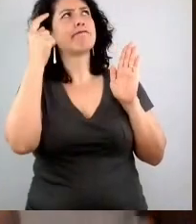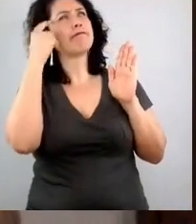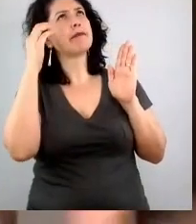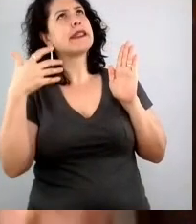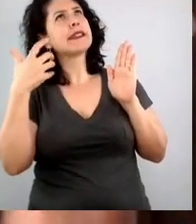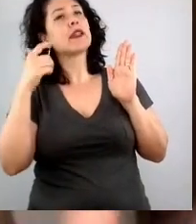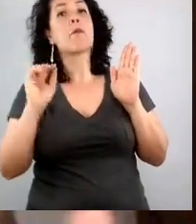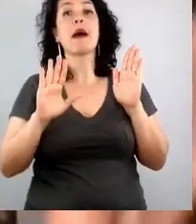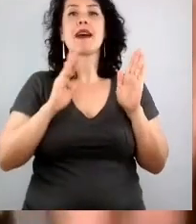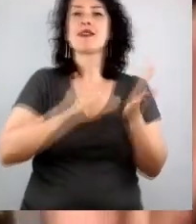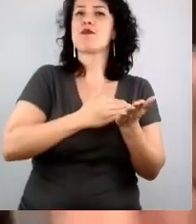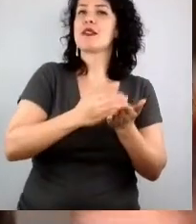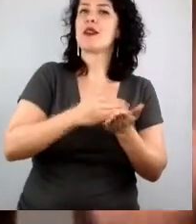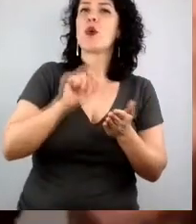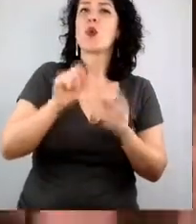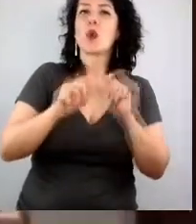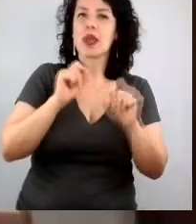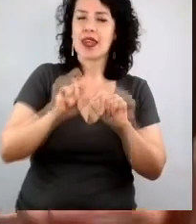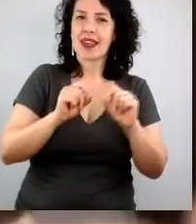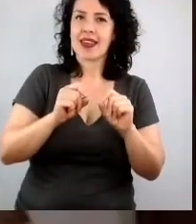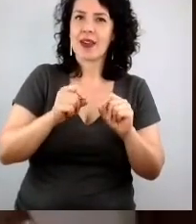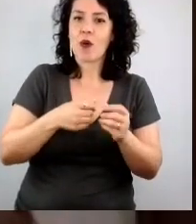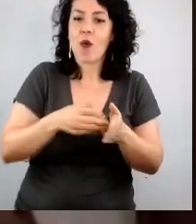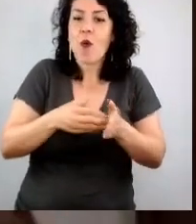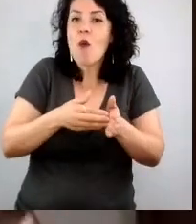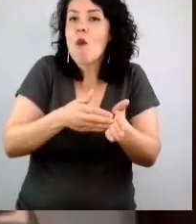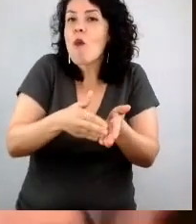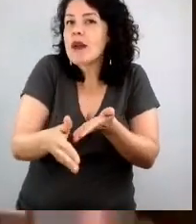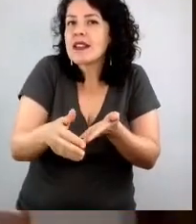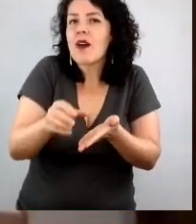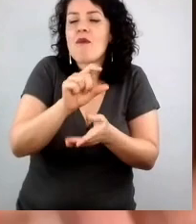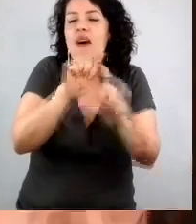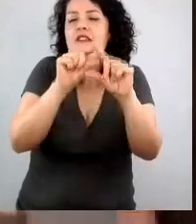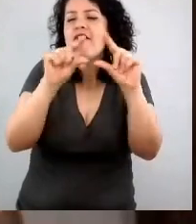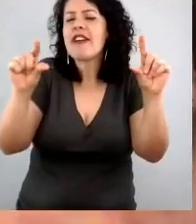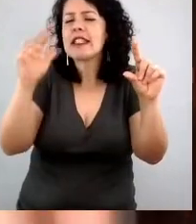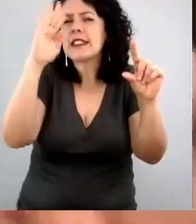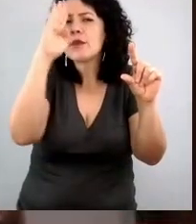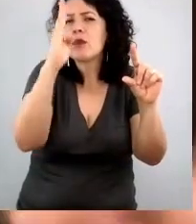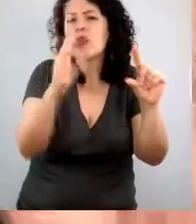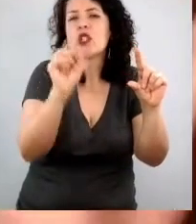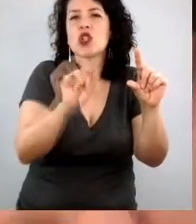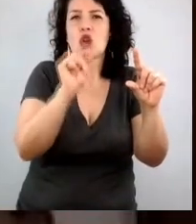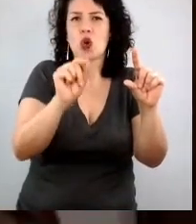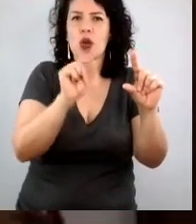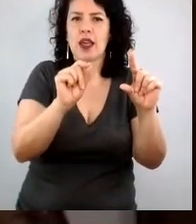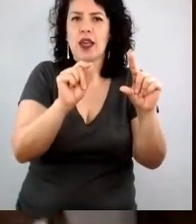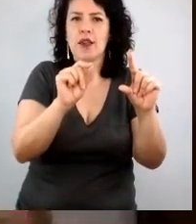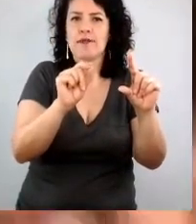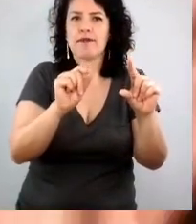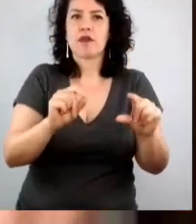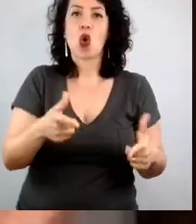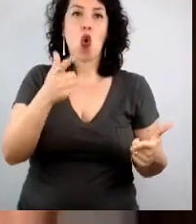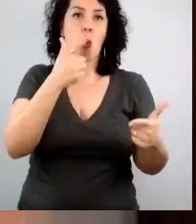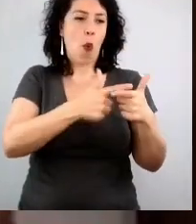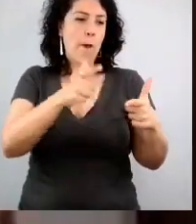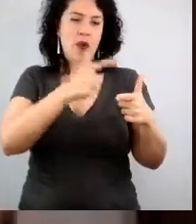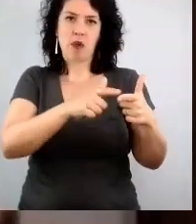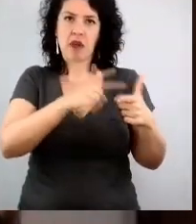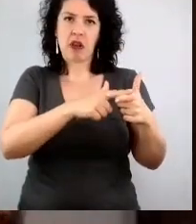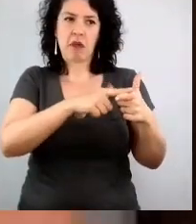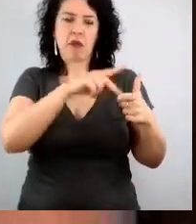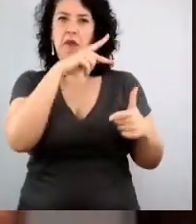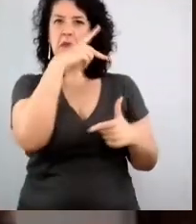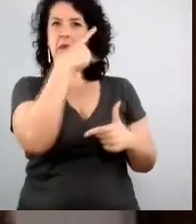momento, começar esse painel com uma frase fundamental que é: o problema não é meu. E eu vou explicar por